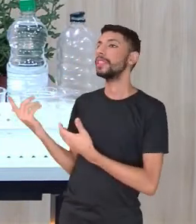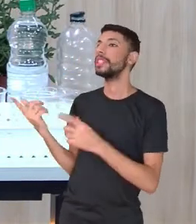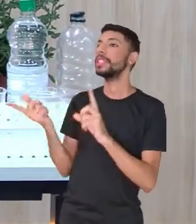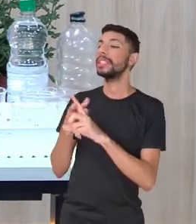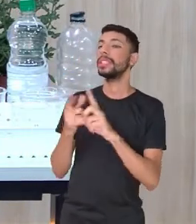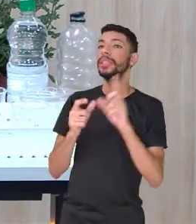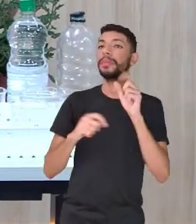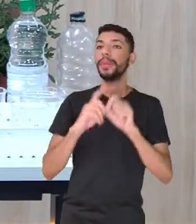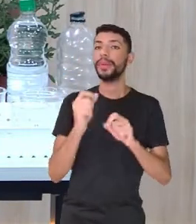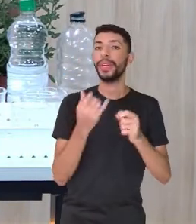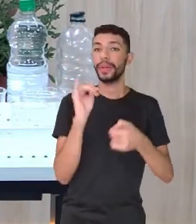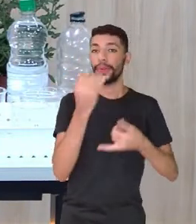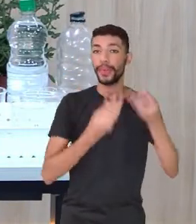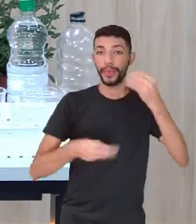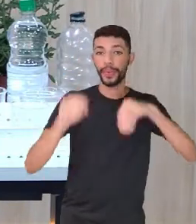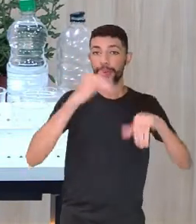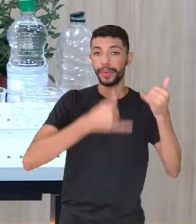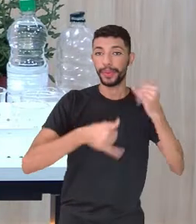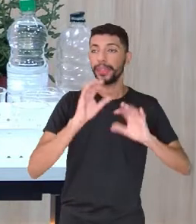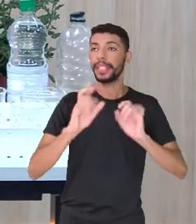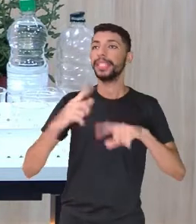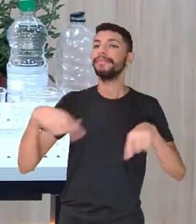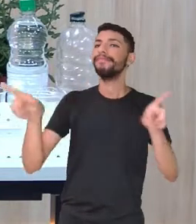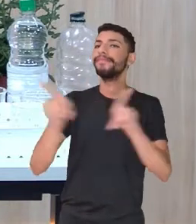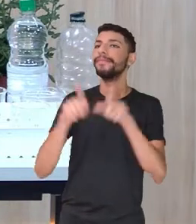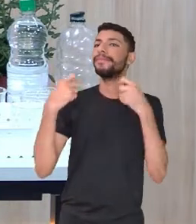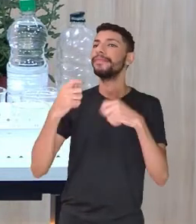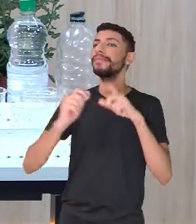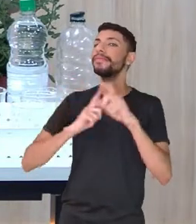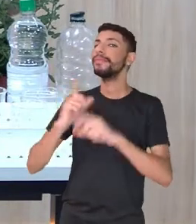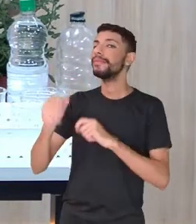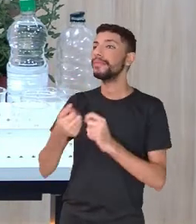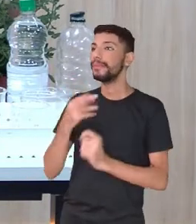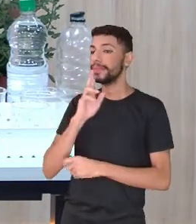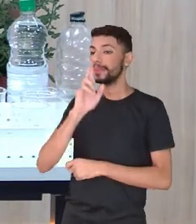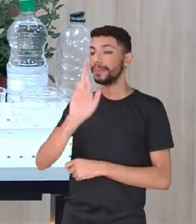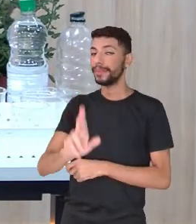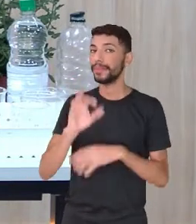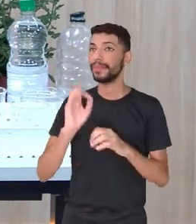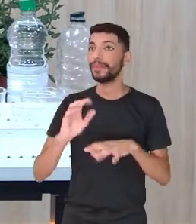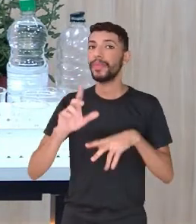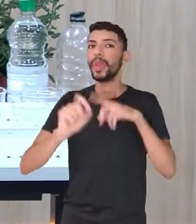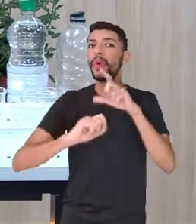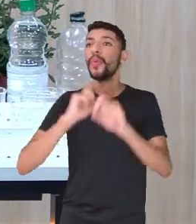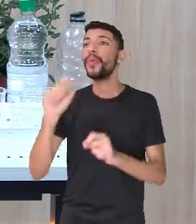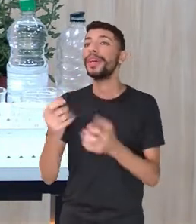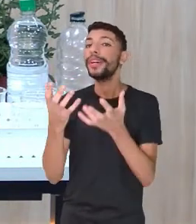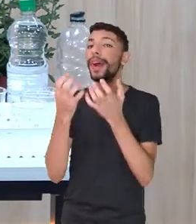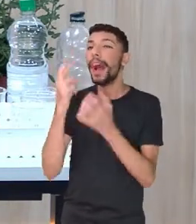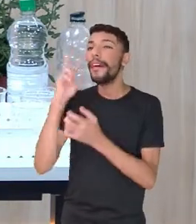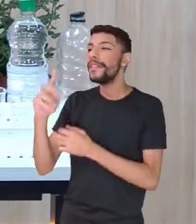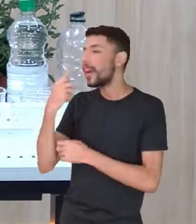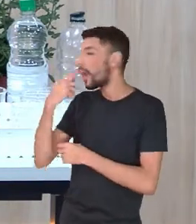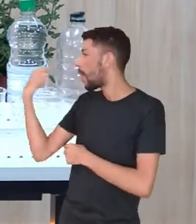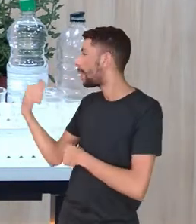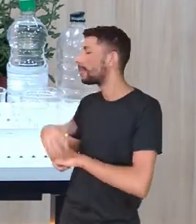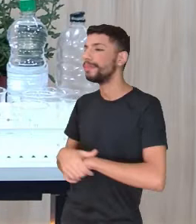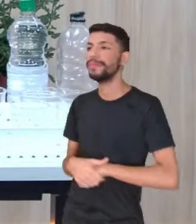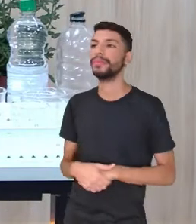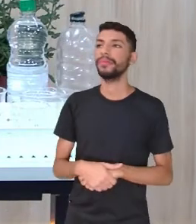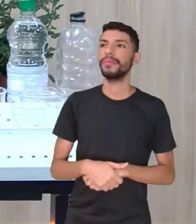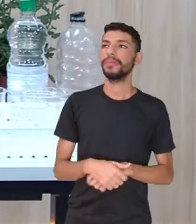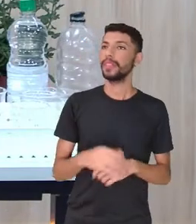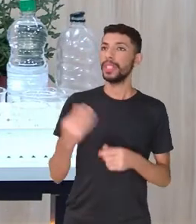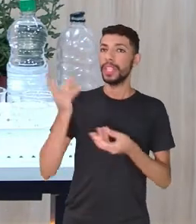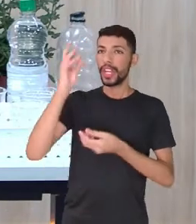e as substâncias. E aí eu vou ter que ter uma resposta. que é que eu estou querendo ver? Então, nesse meu experimento, eu vou